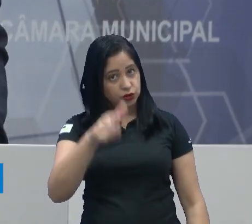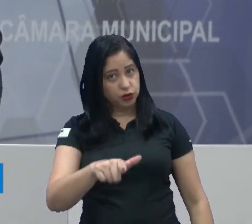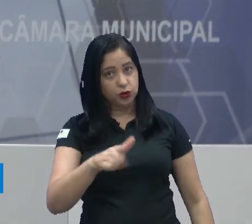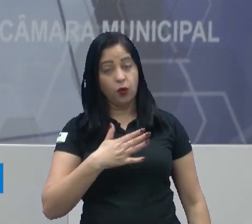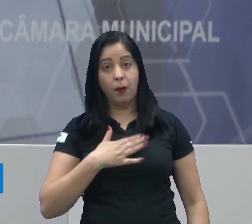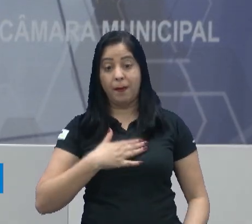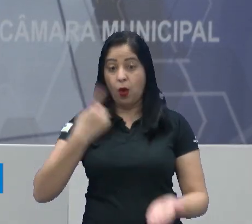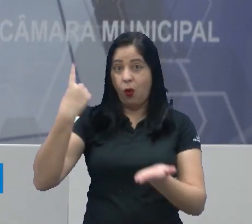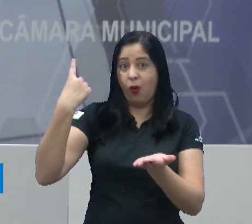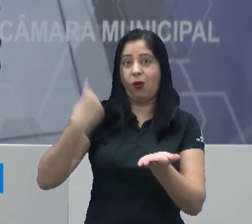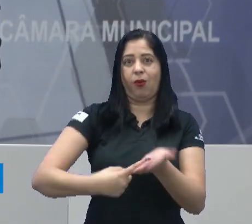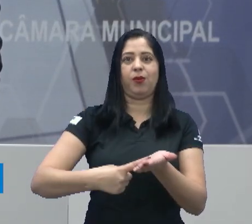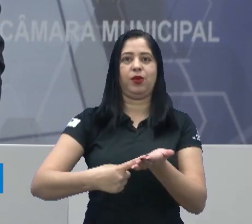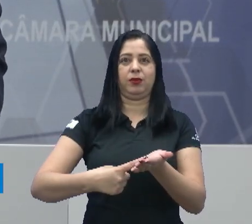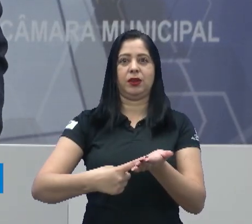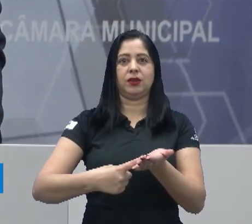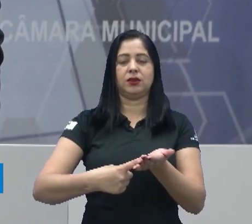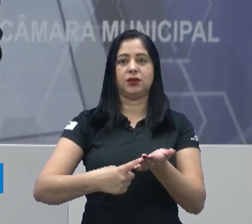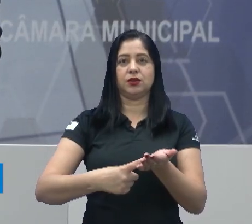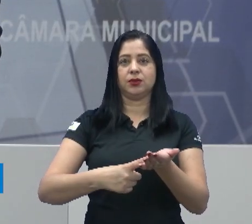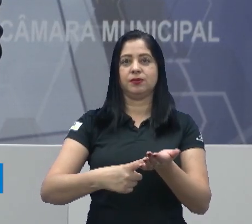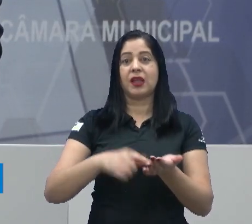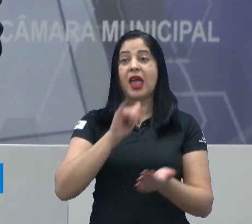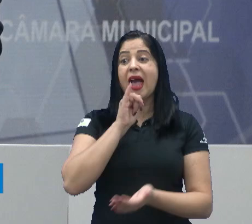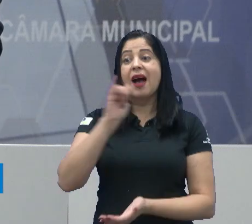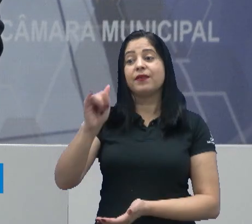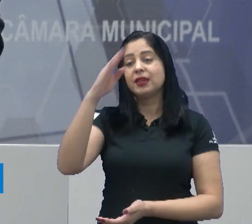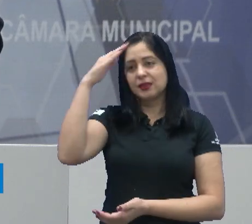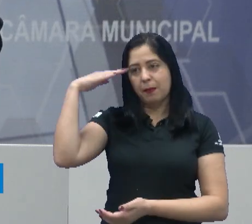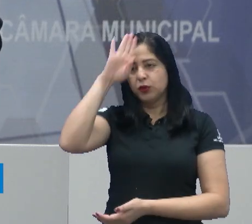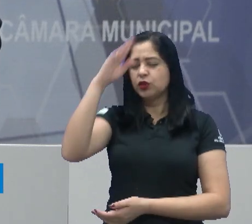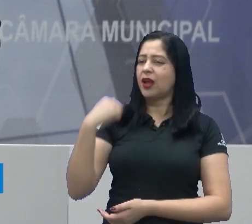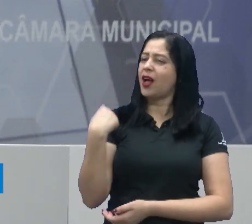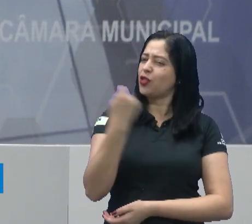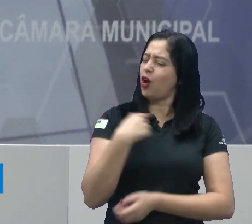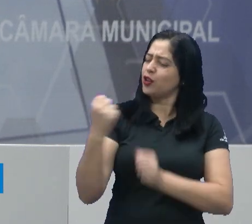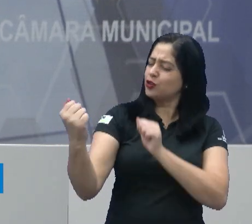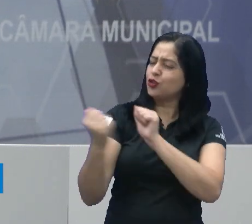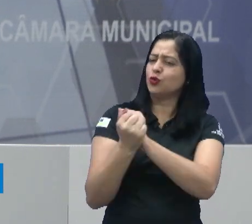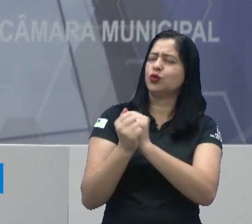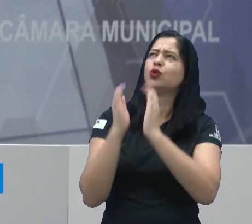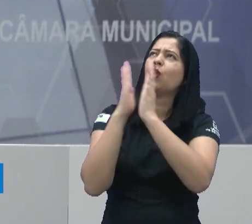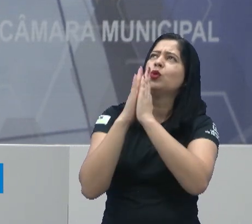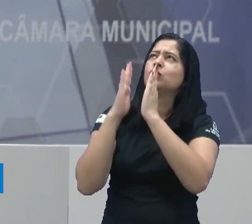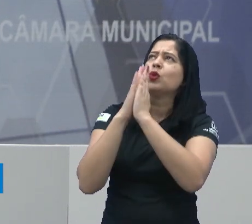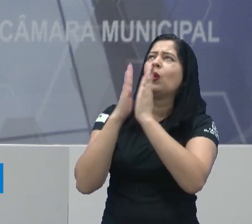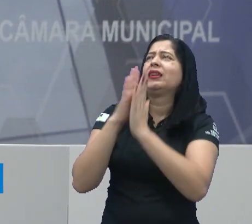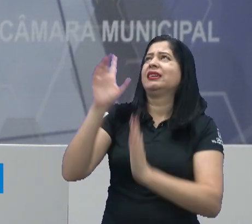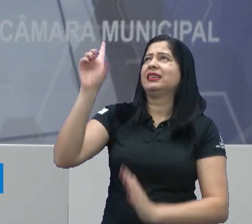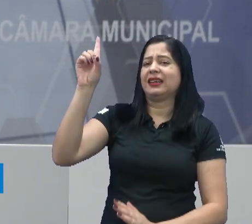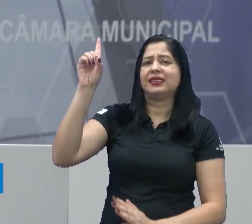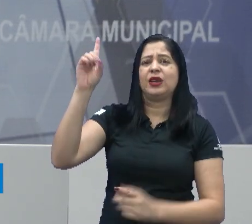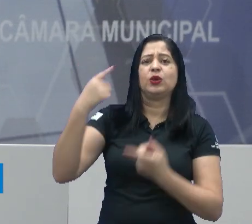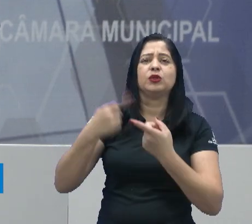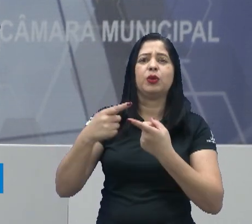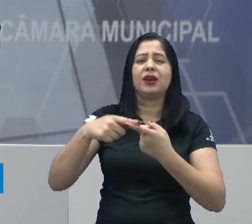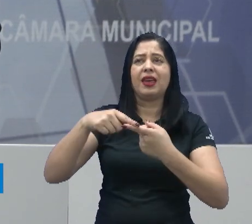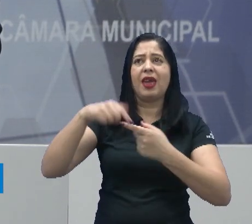compromisso e dizer ao nosso presidente Bolsonaro também que nós estamos com você, orando a Deus para que a nossa nação